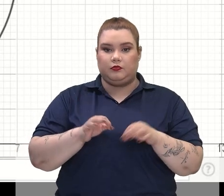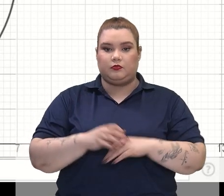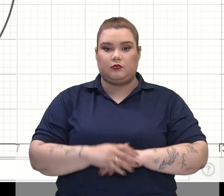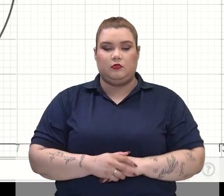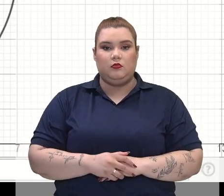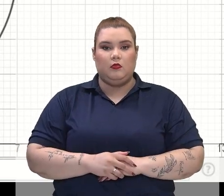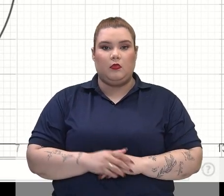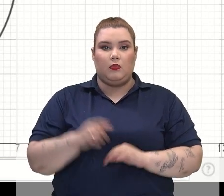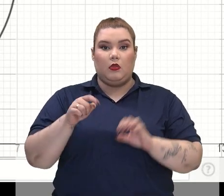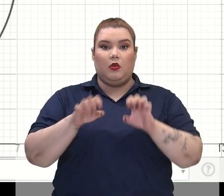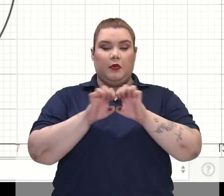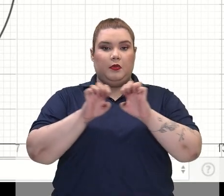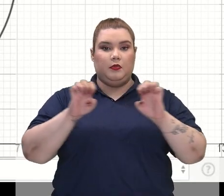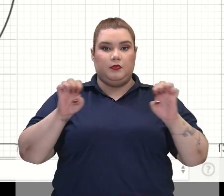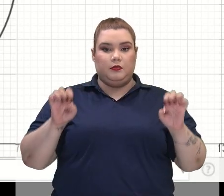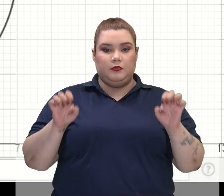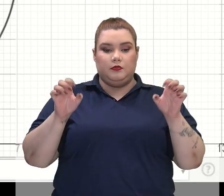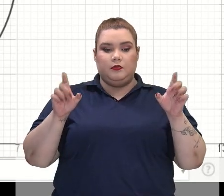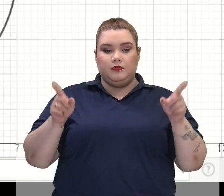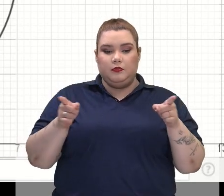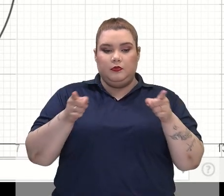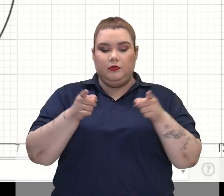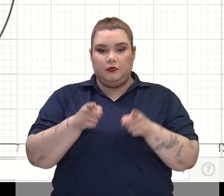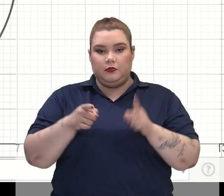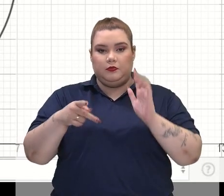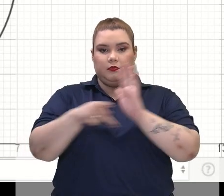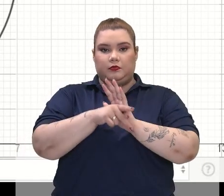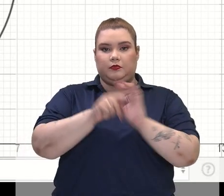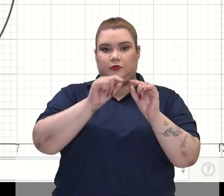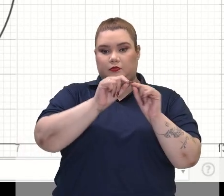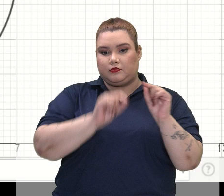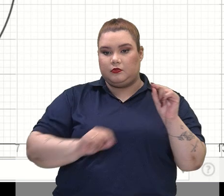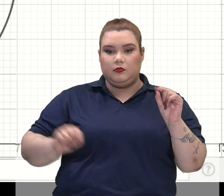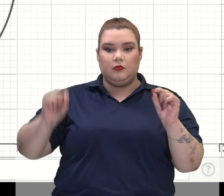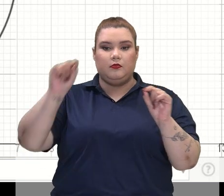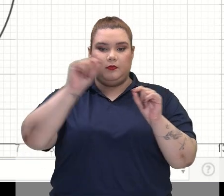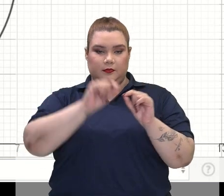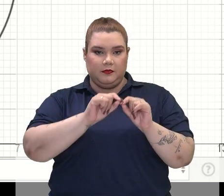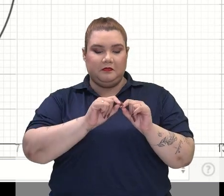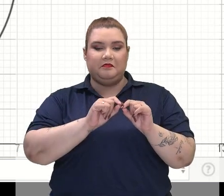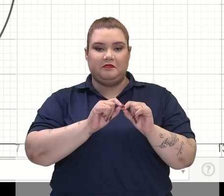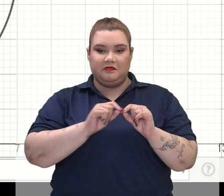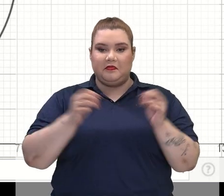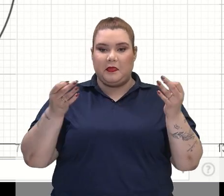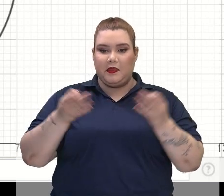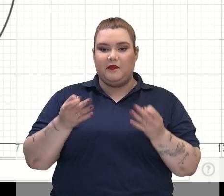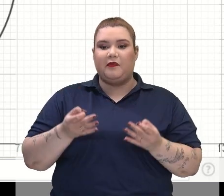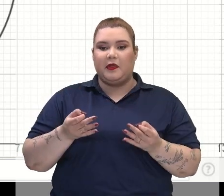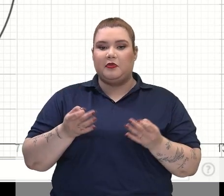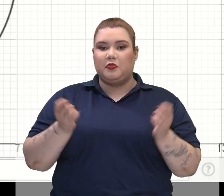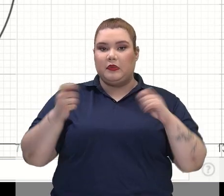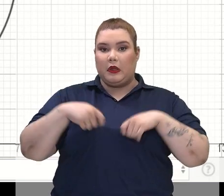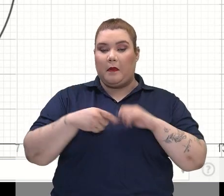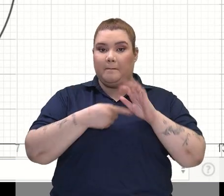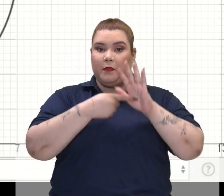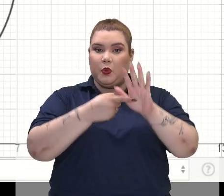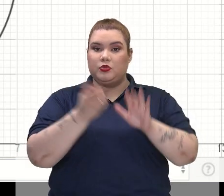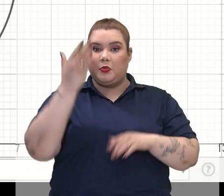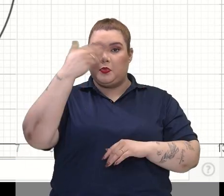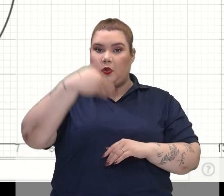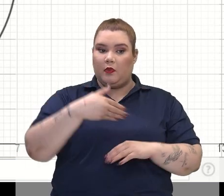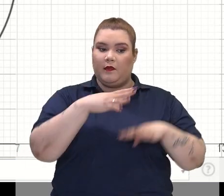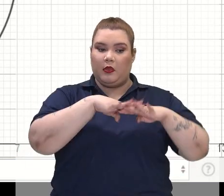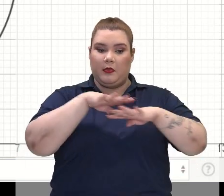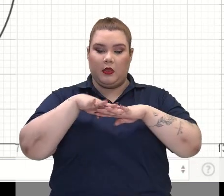a nossa equação reduzida da circunferência. Muito bonito, né, poder provar assim,